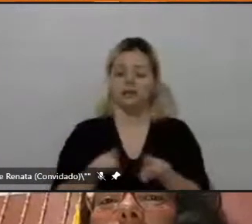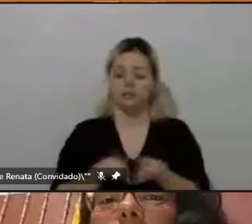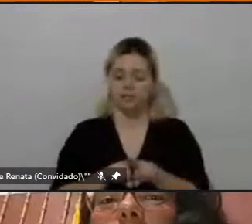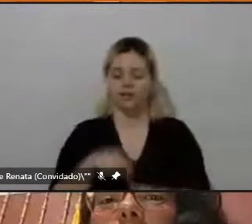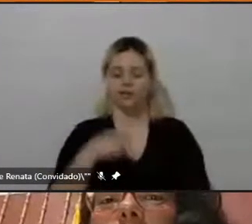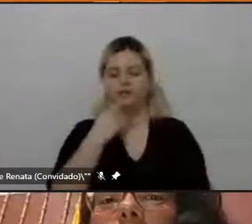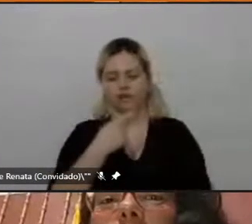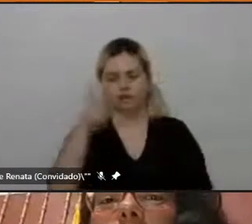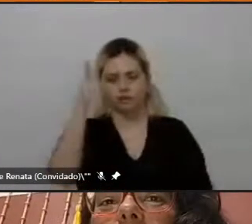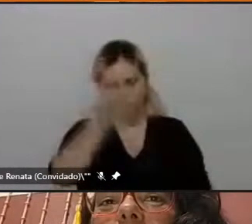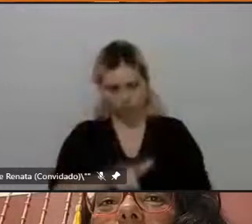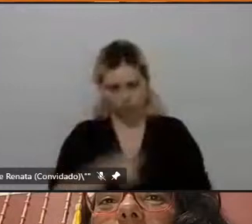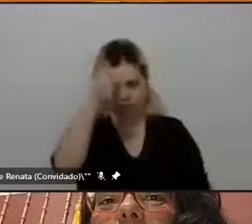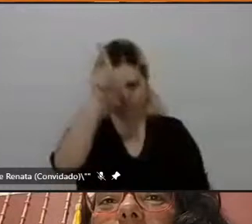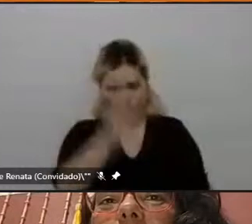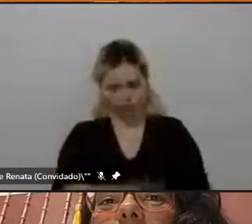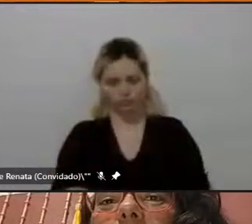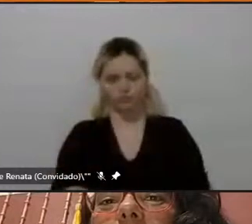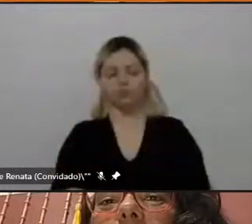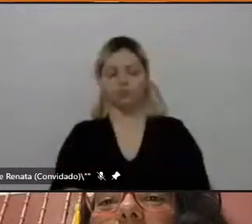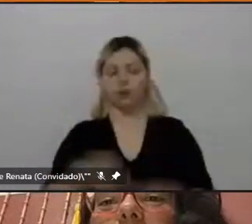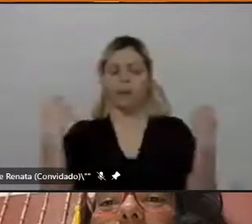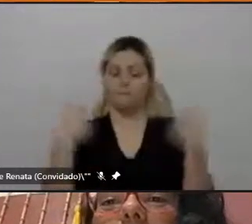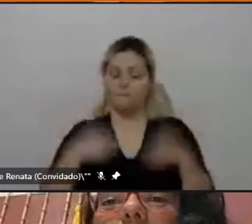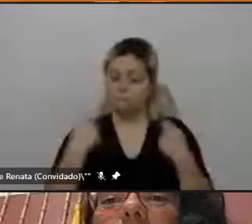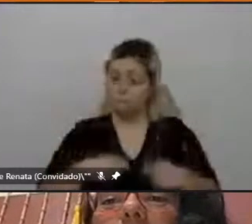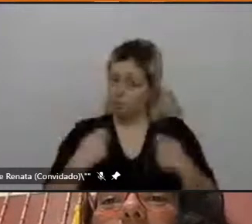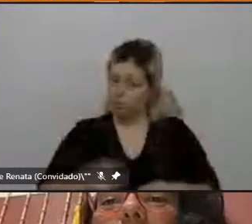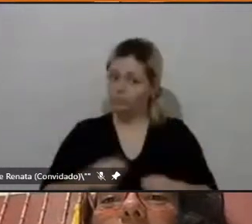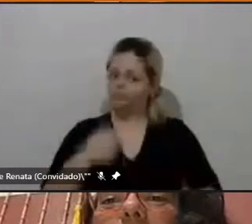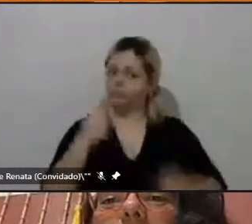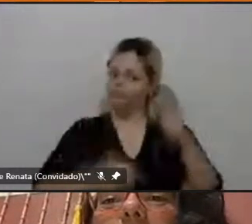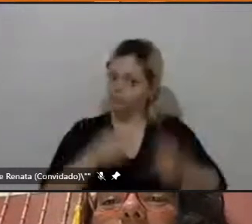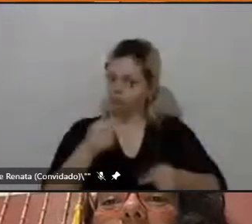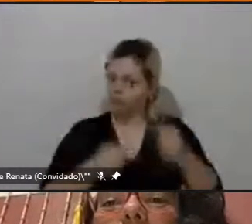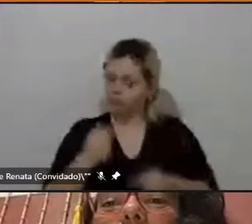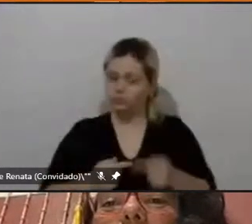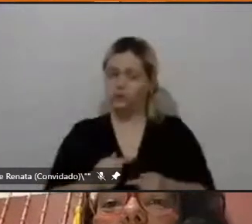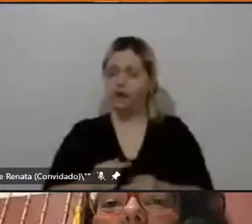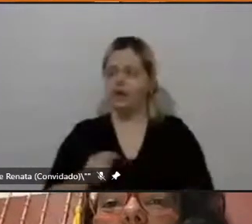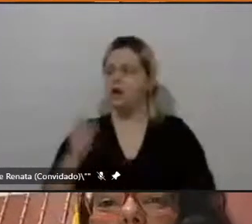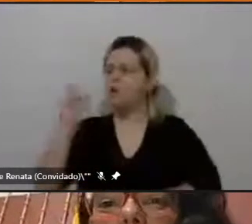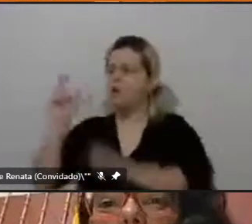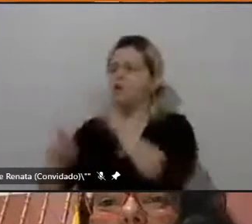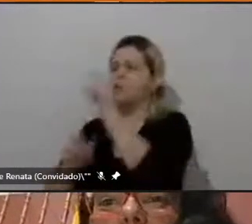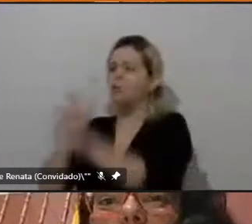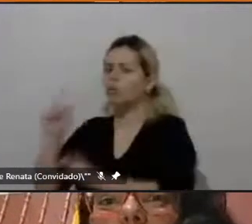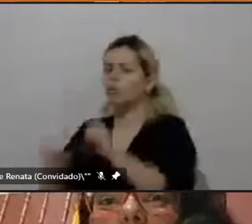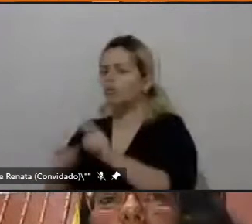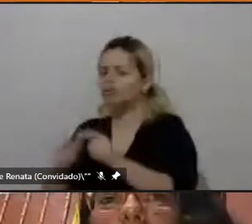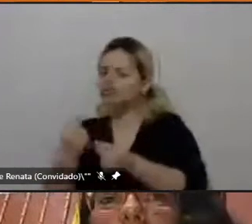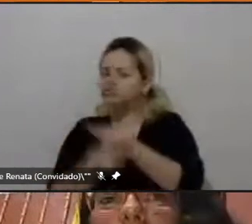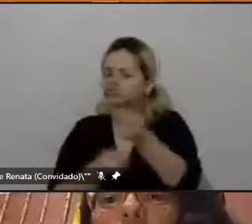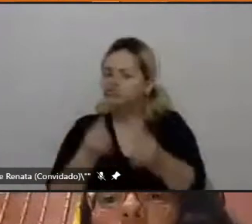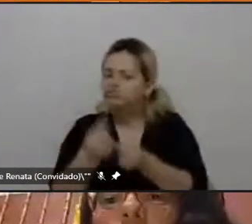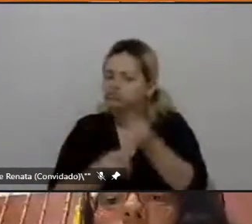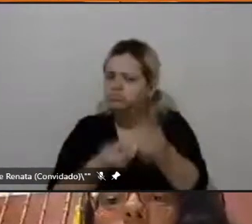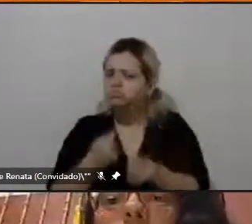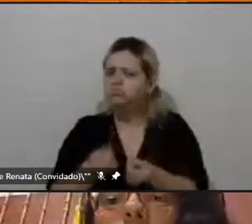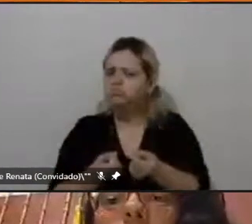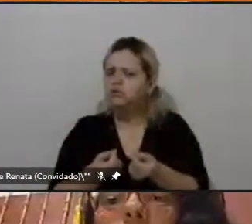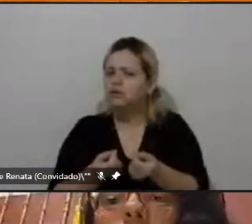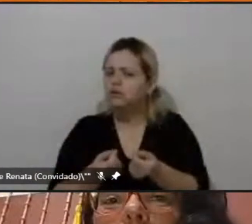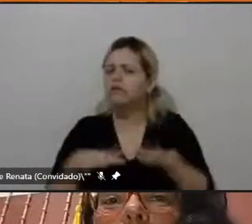novo, Bruno, né, que a gente precisa discutir quem financia esse povo, né, quem está por trás